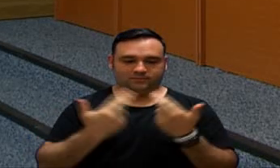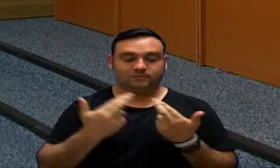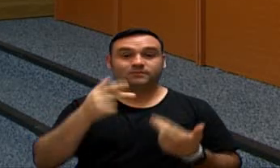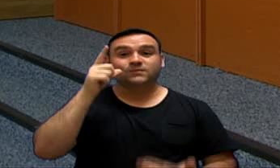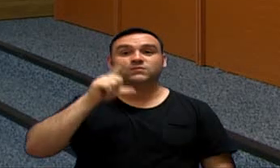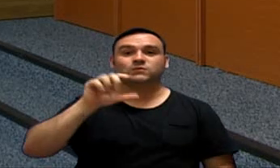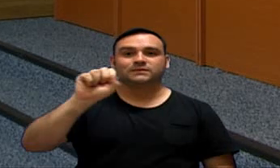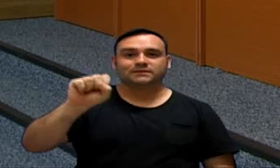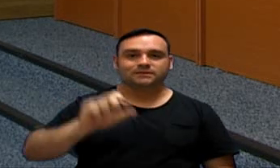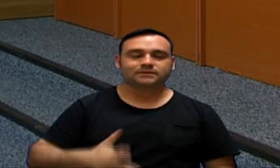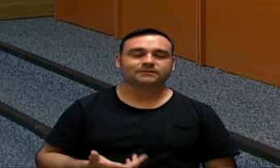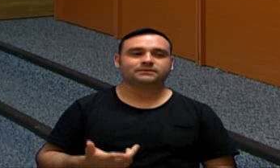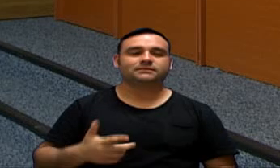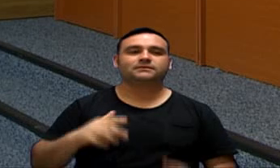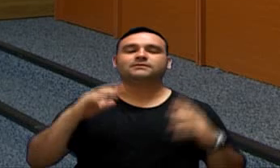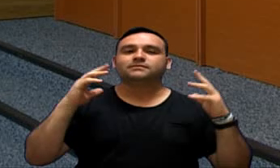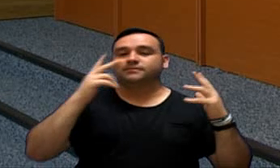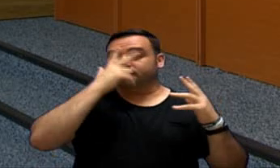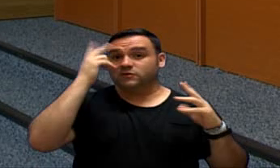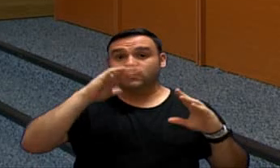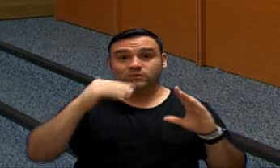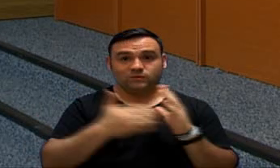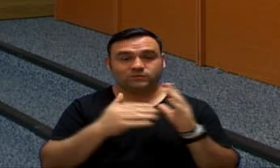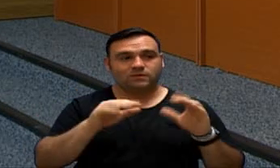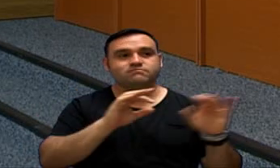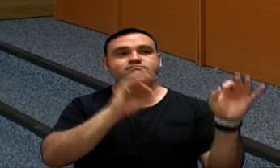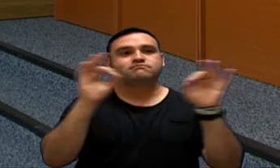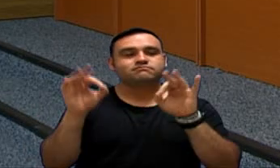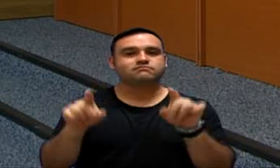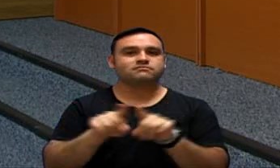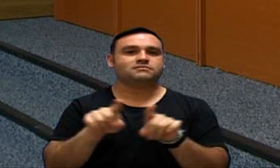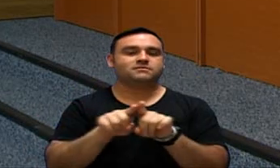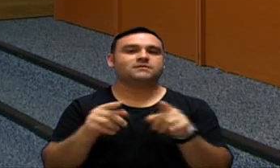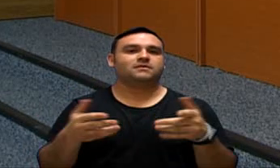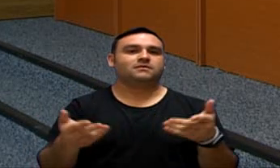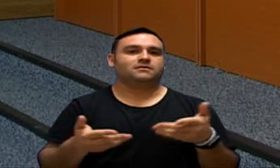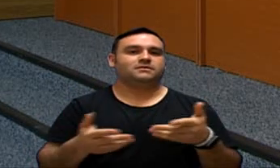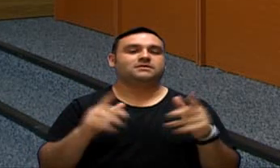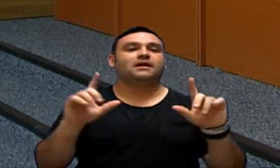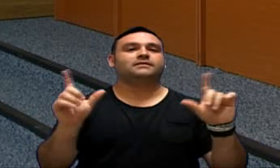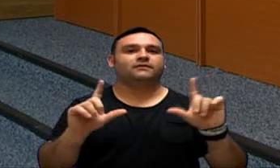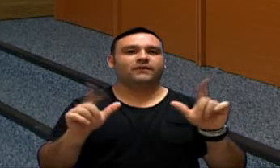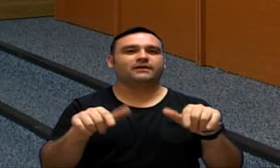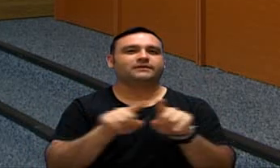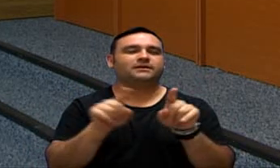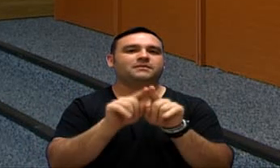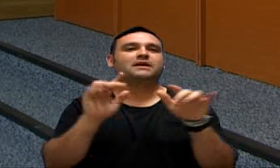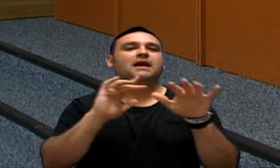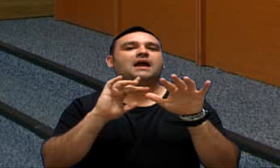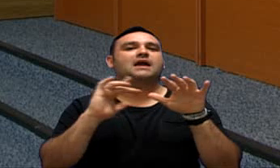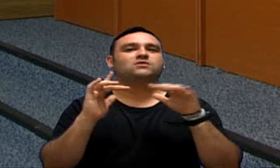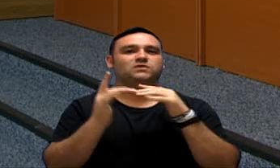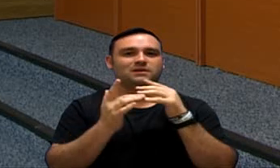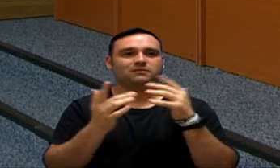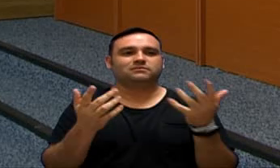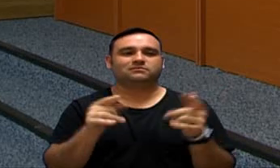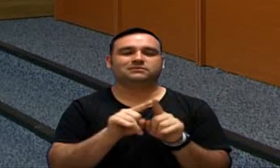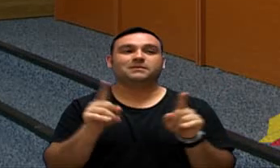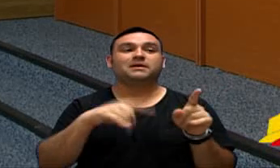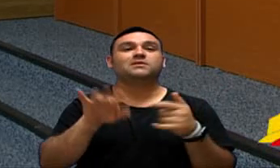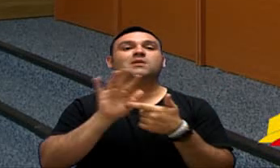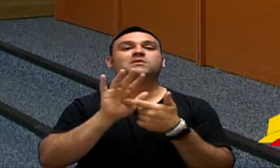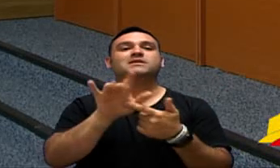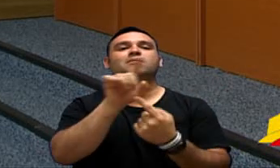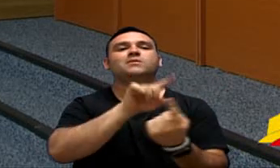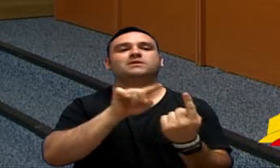Luiz Santos, todos aqueles que nos acompanham também aí pela TV, pelas mídias sociais. Faremos aqui a apresentação